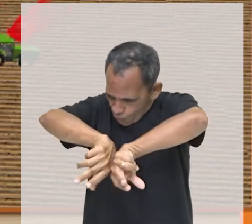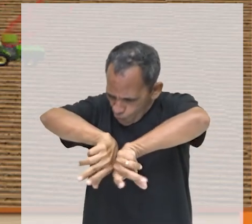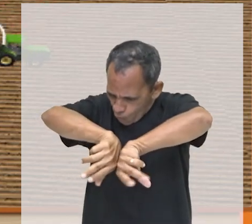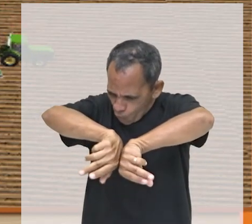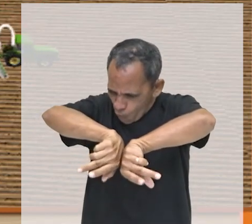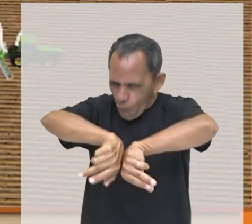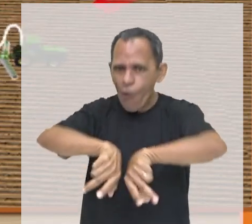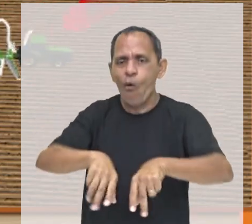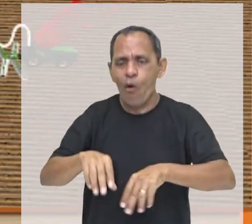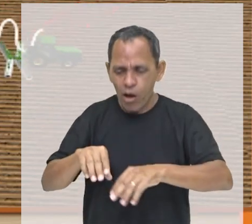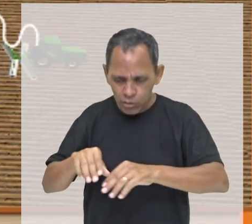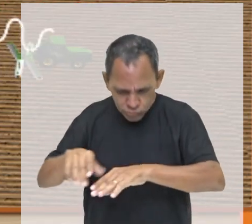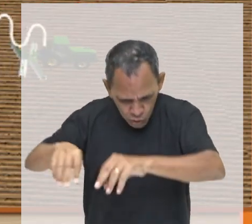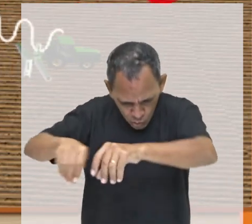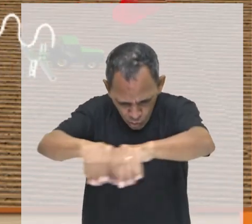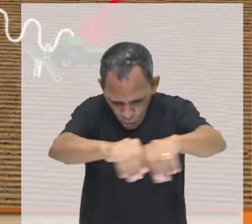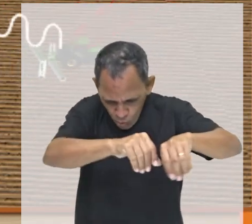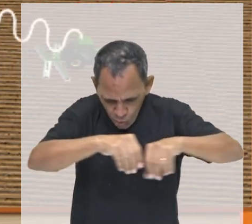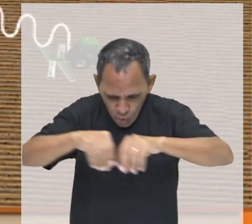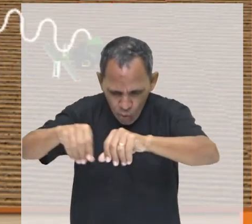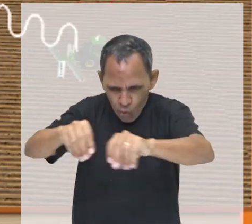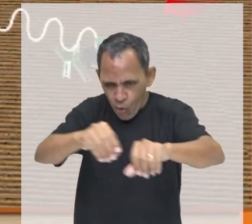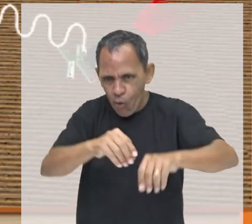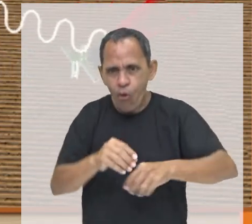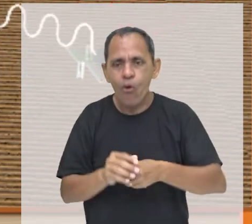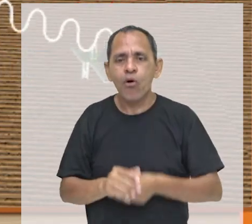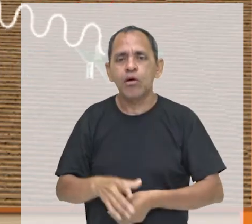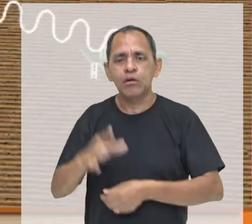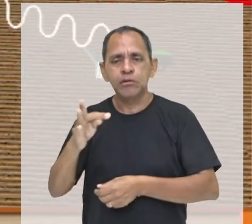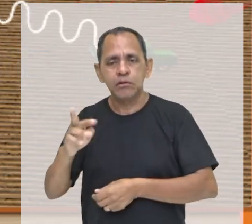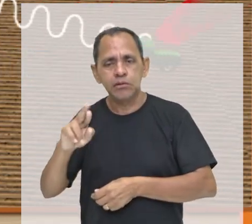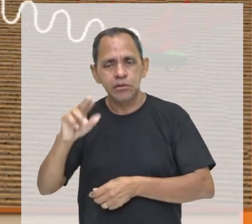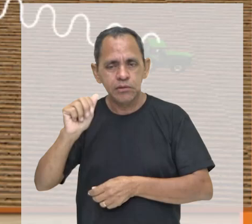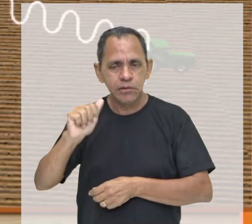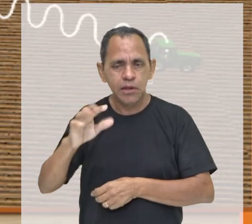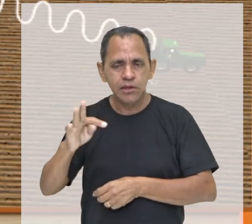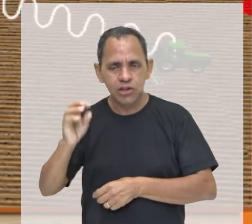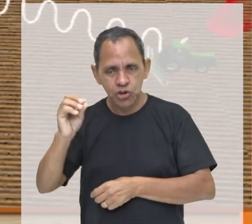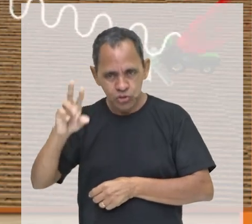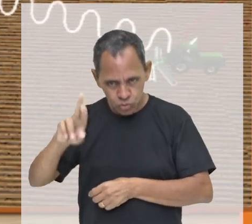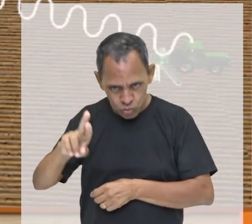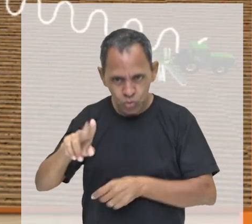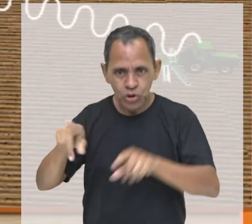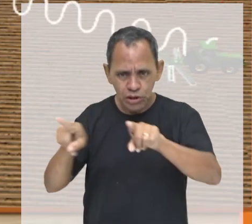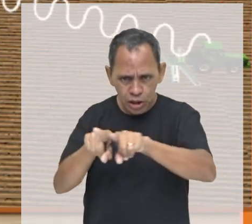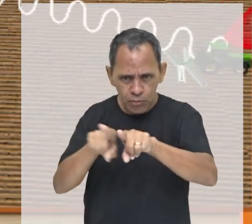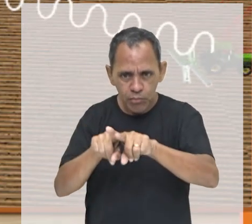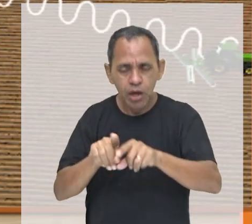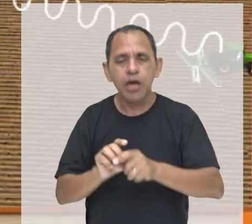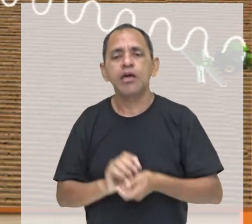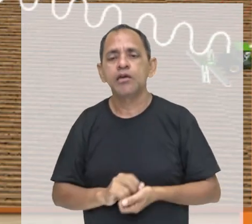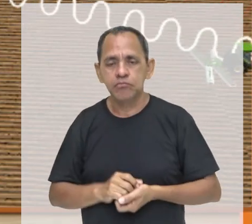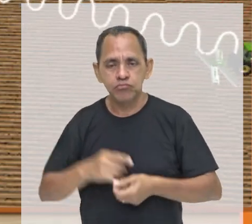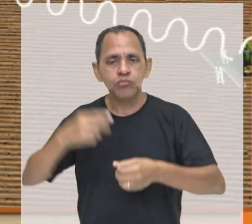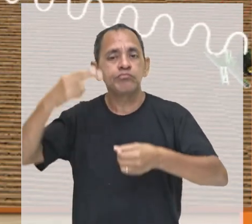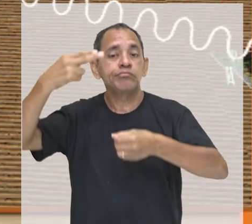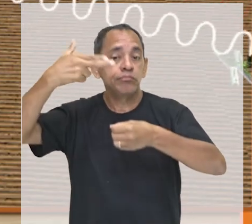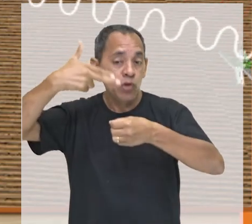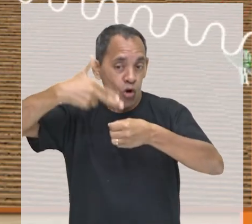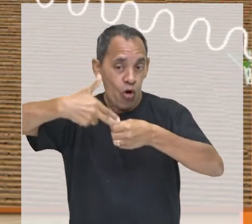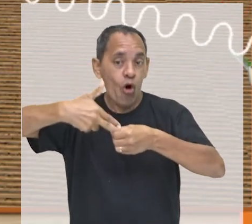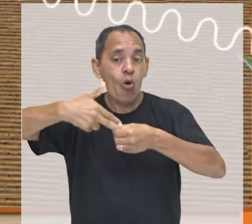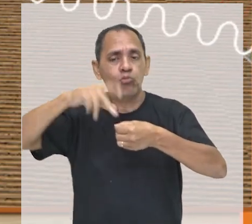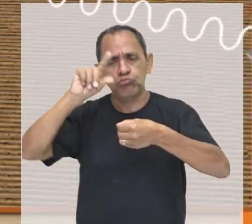ser equipado aí pelo GPS, que minimiza aí a sobreposição, poupa combustível, reduz